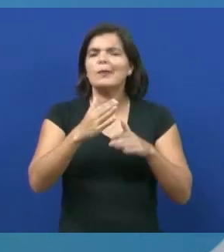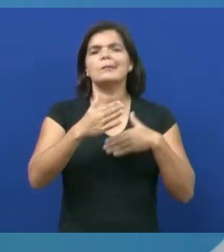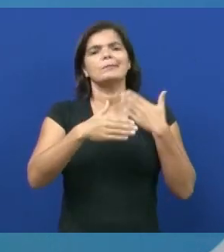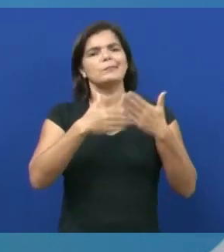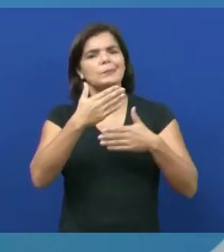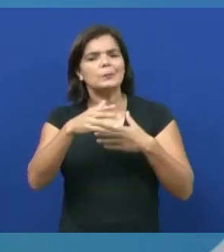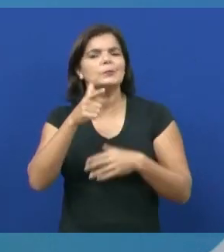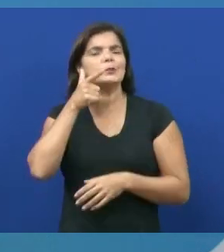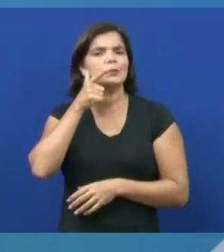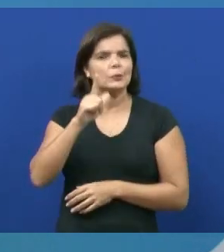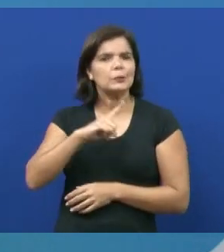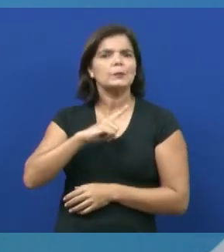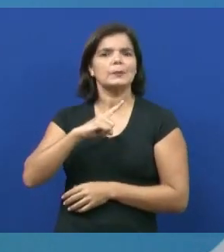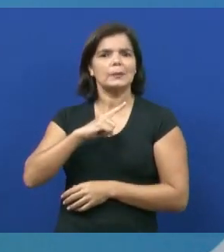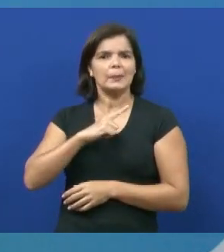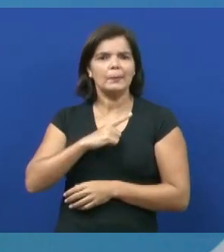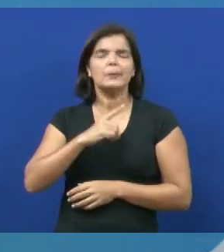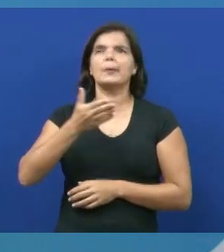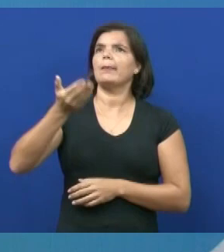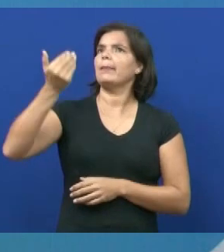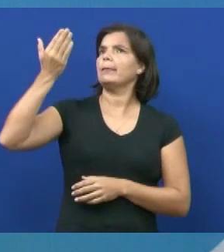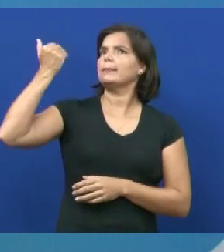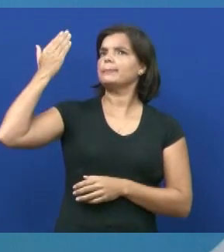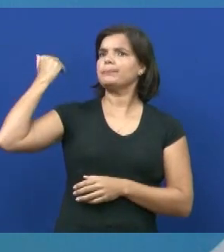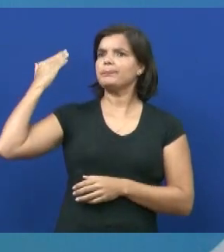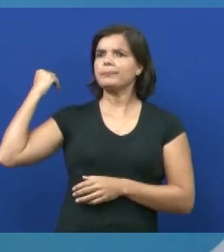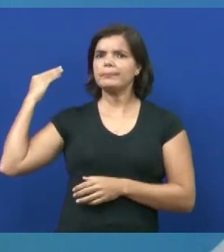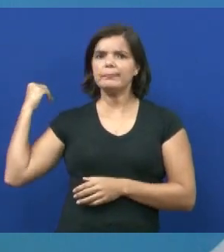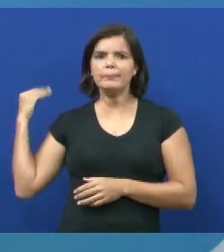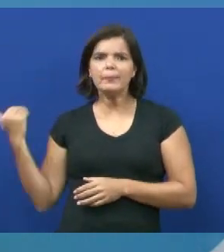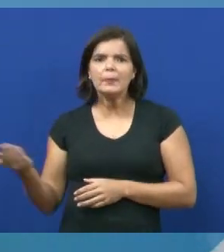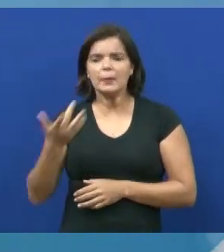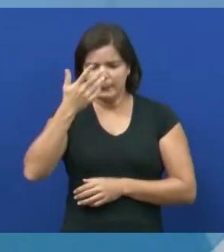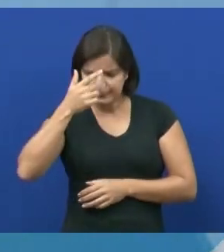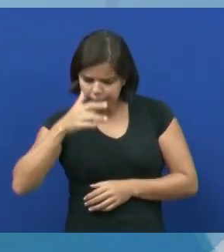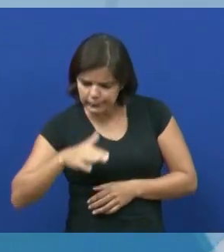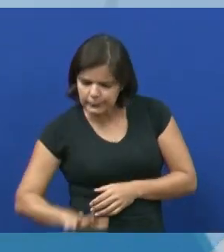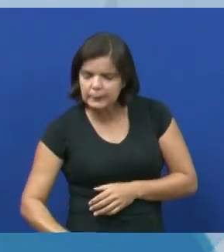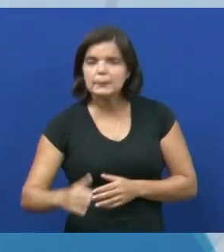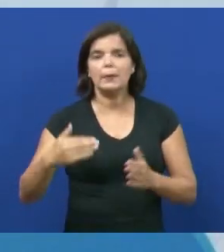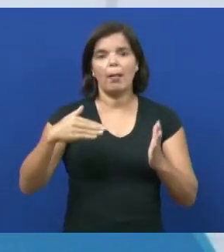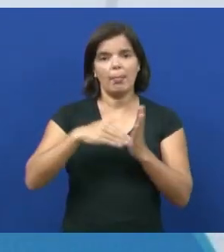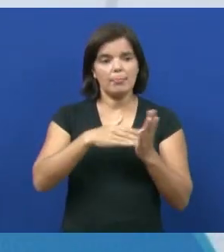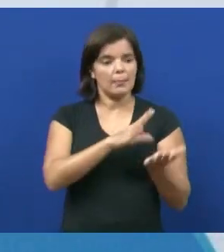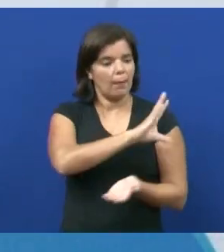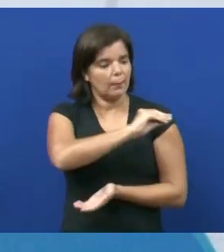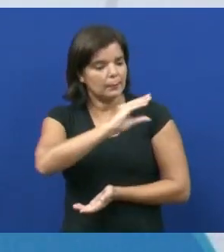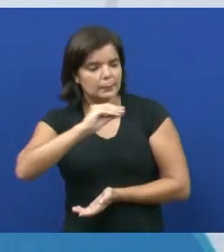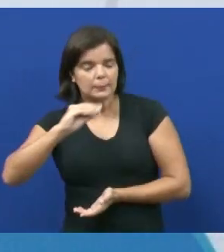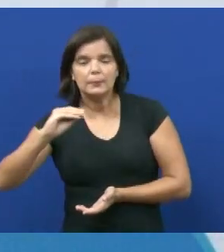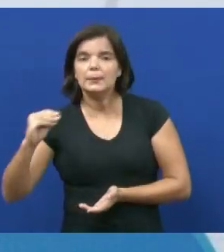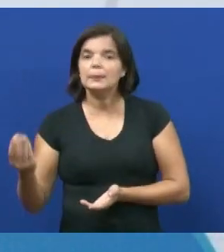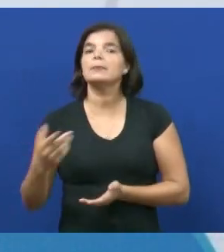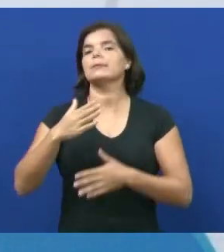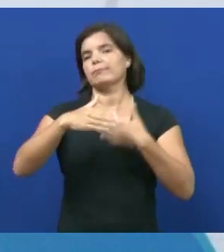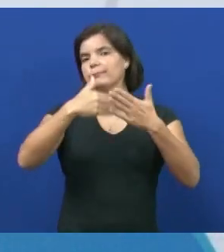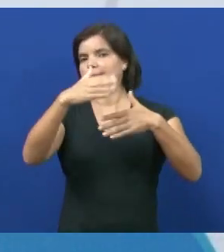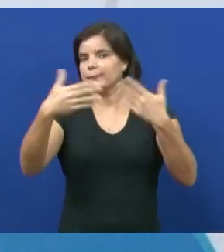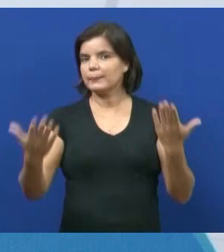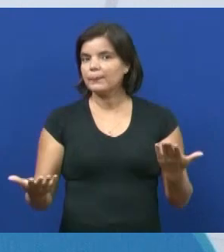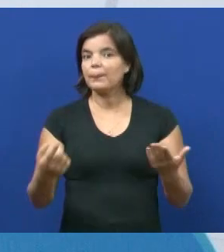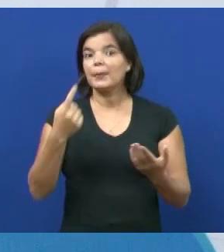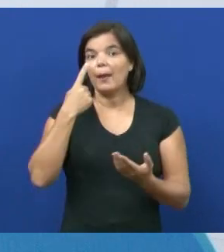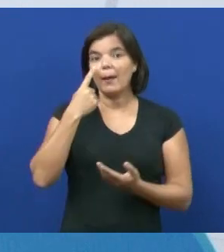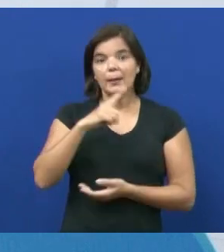nós adquirimos, né, desde a nossa infância até a nossa adolescência, e aí vai. E